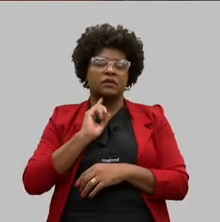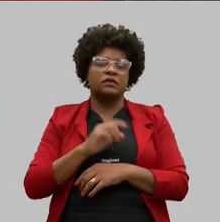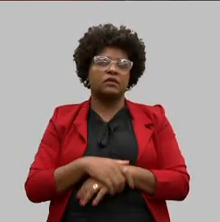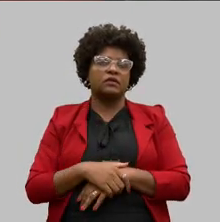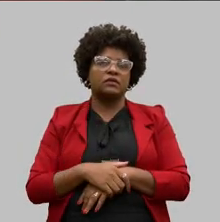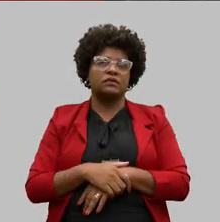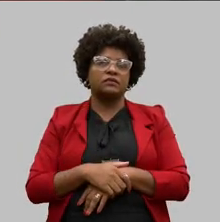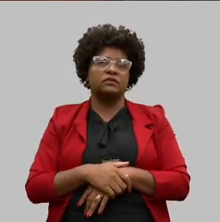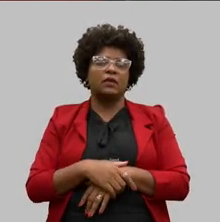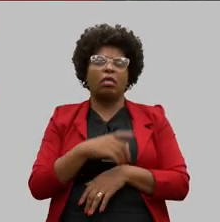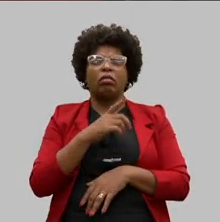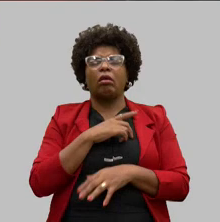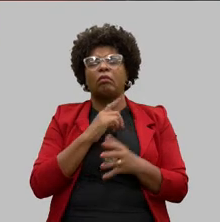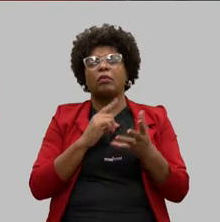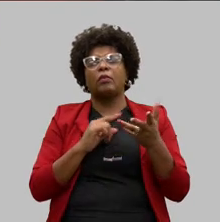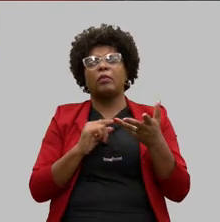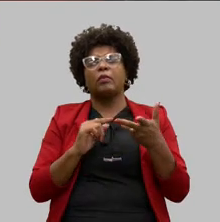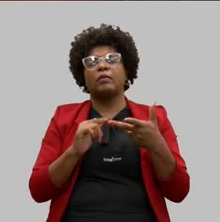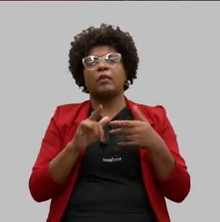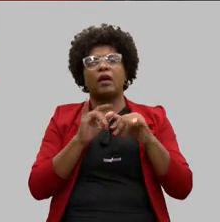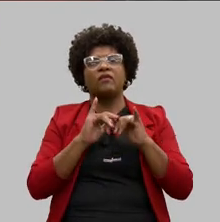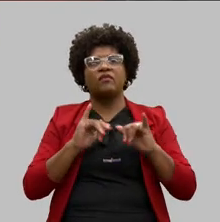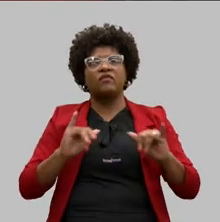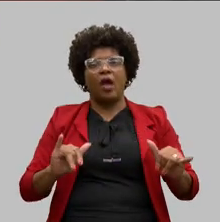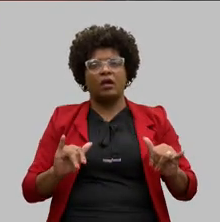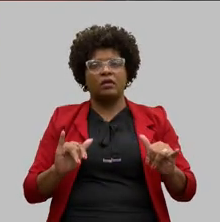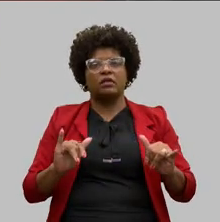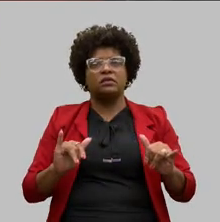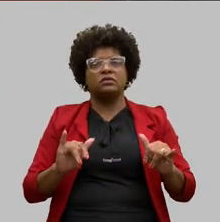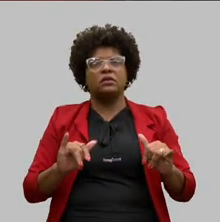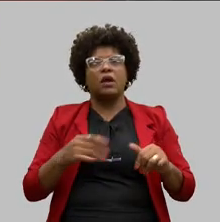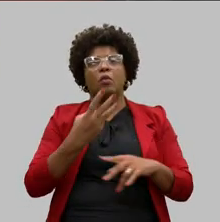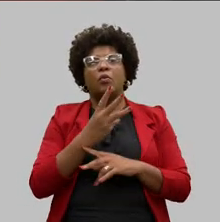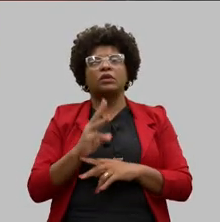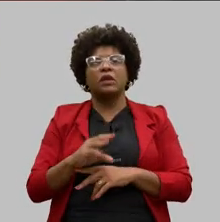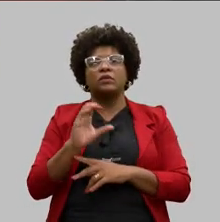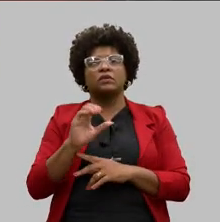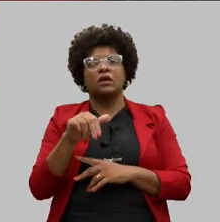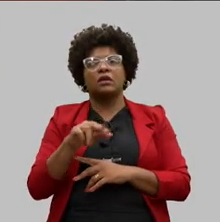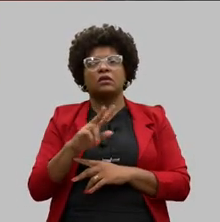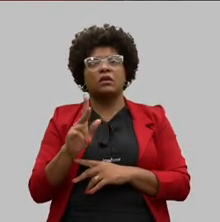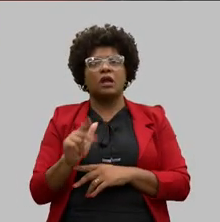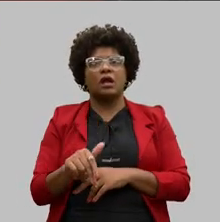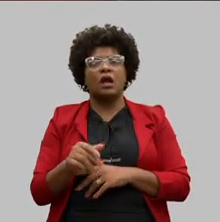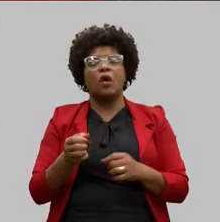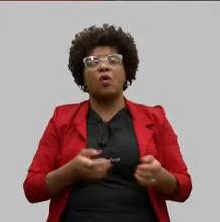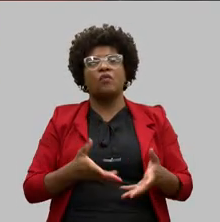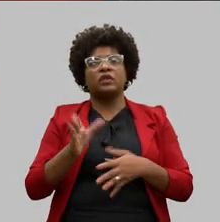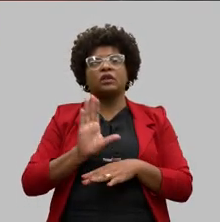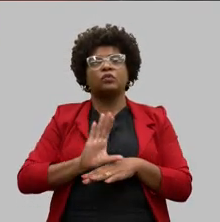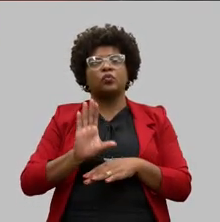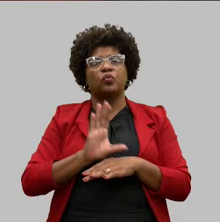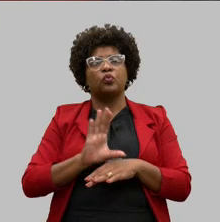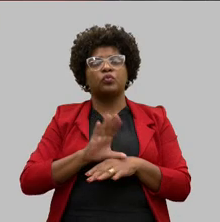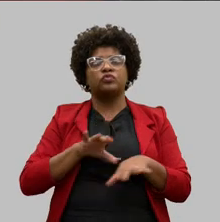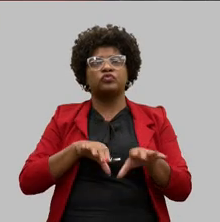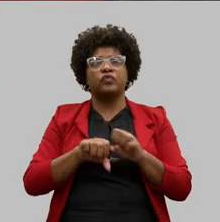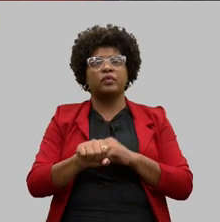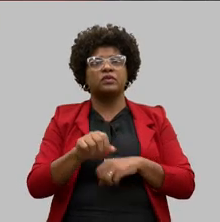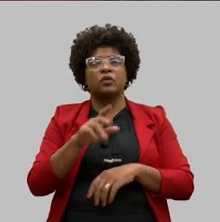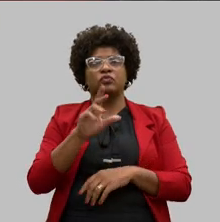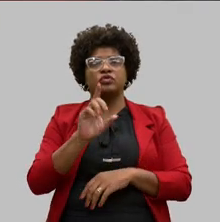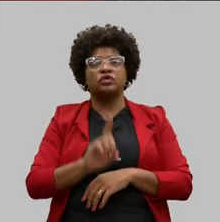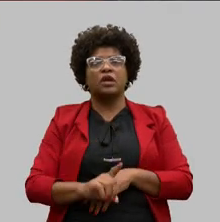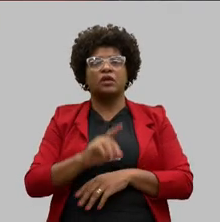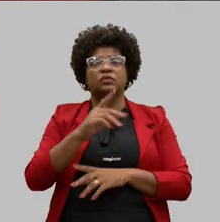série de publicações no portald a oferta de cursos de formação sobre os direitos da pessoa idosa e